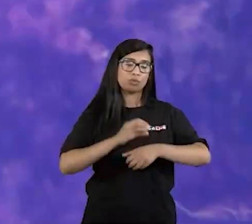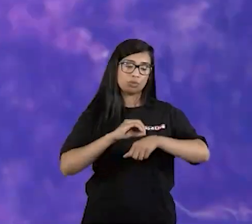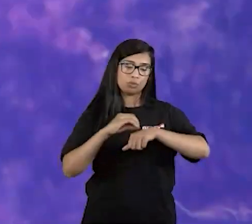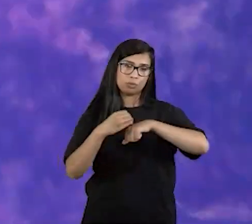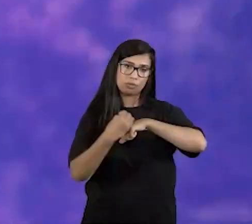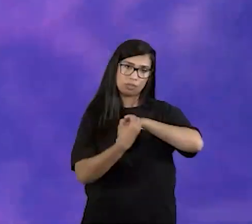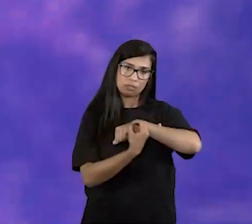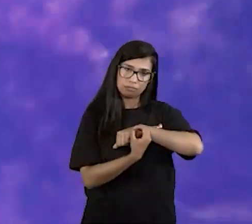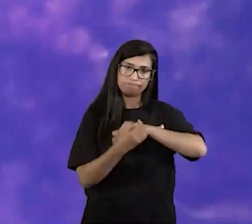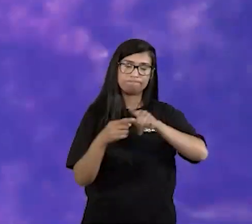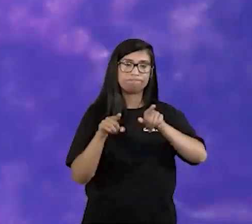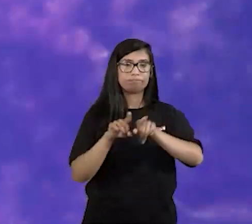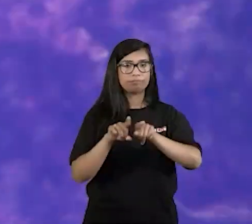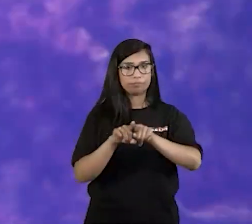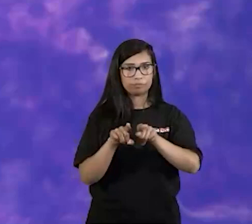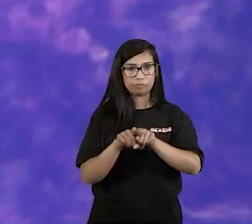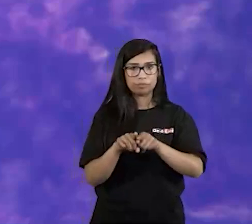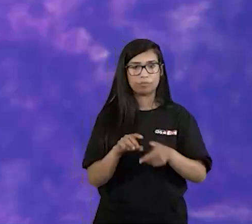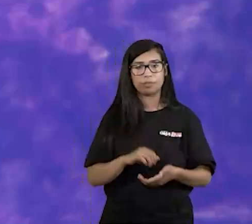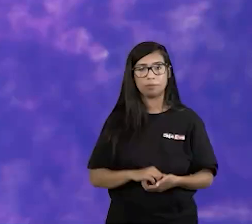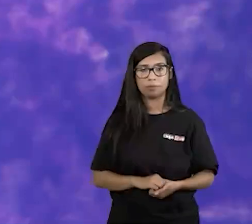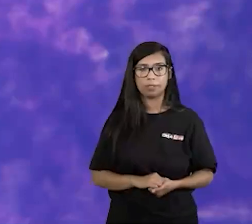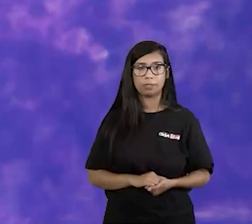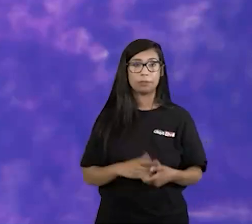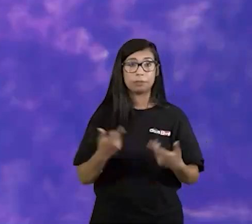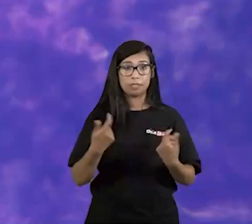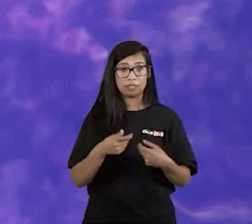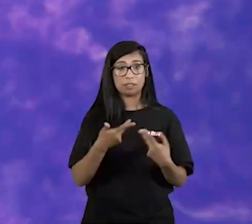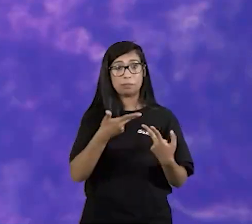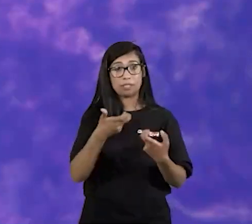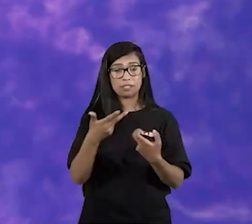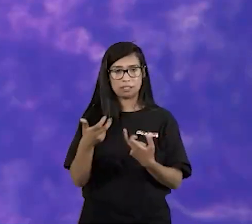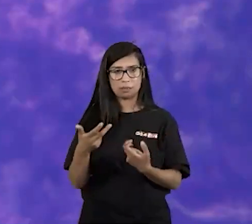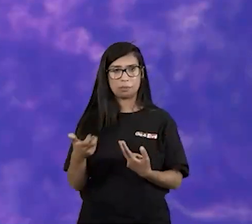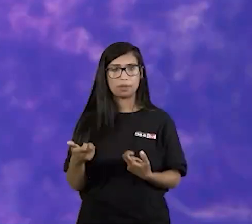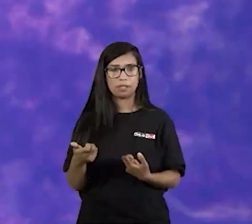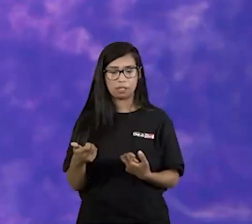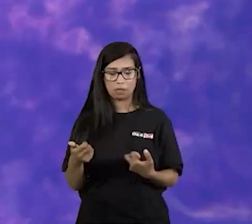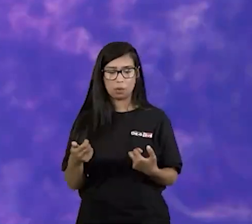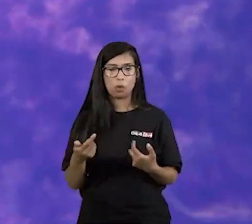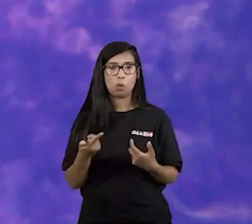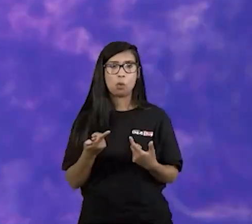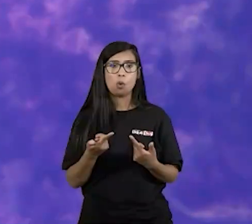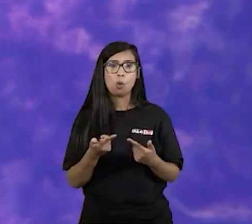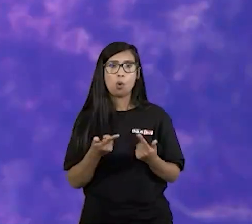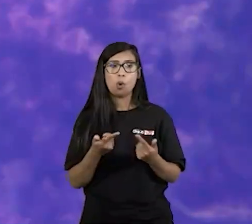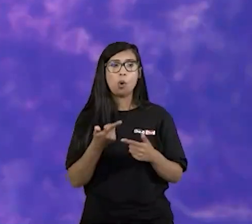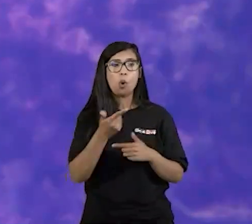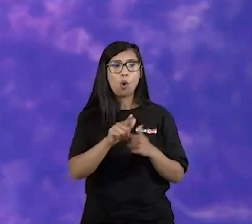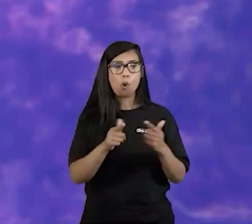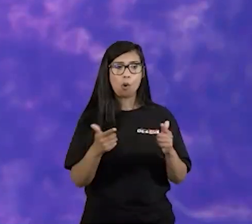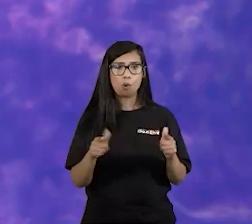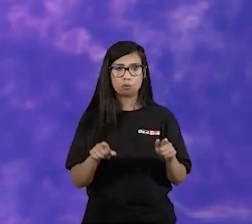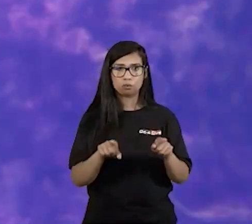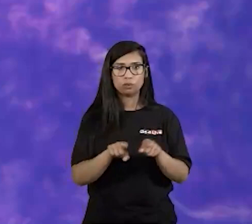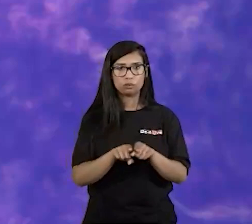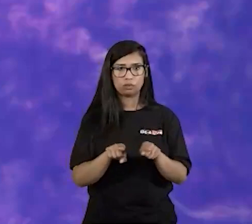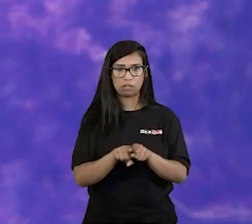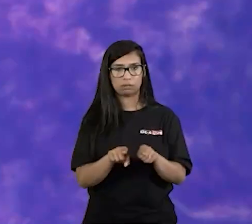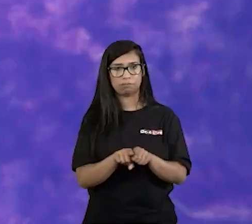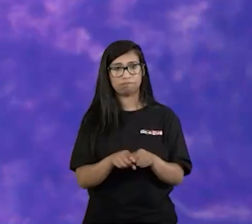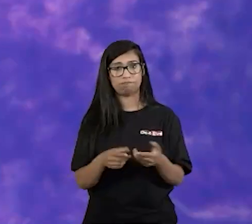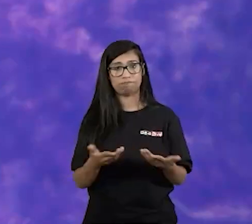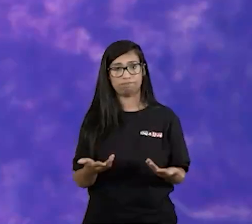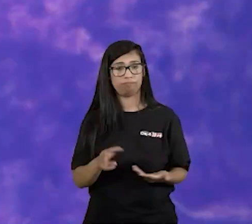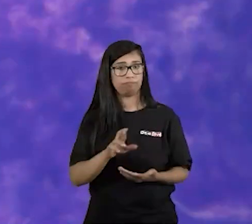degenerados e se tem alguma outra coisa aqui junto. Em um menor aumento, que é numa objetiva de 40 ainda, a gente não